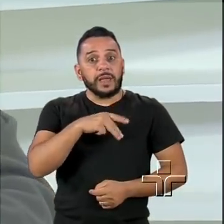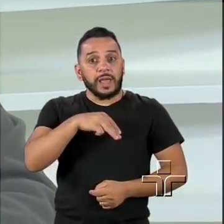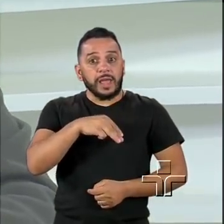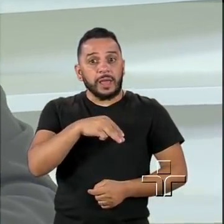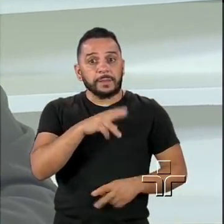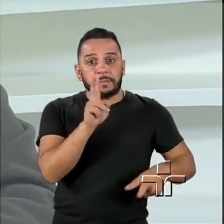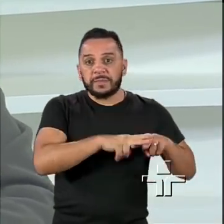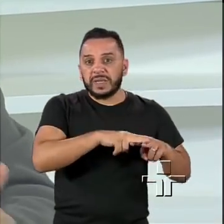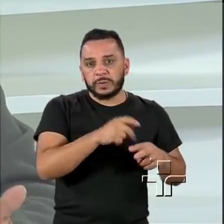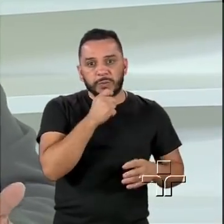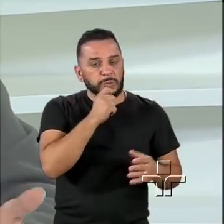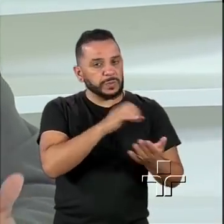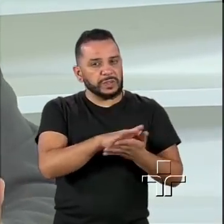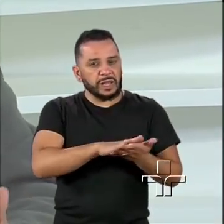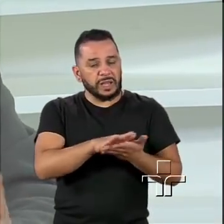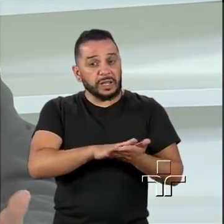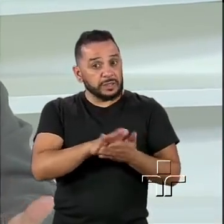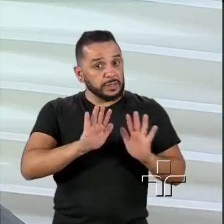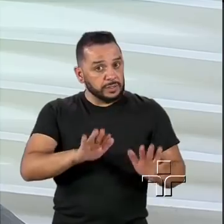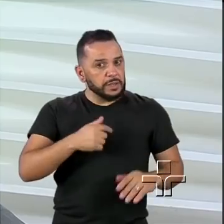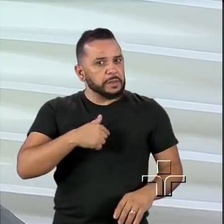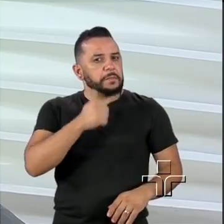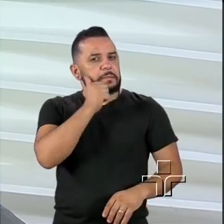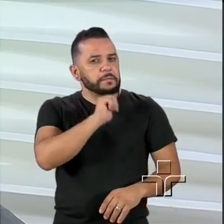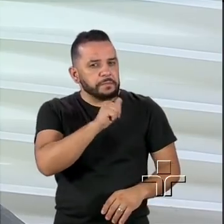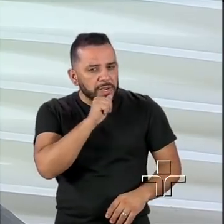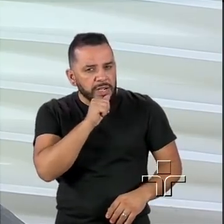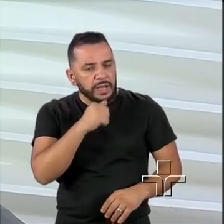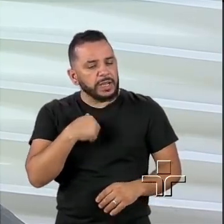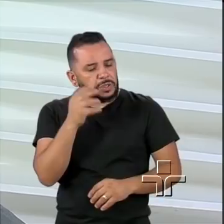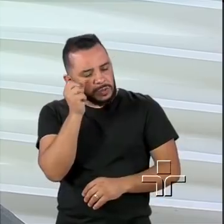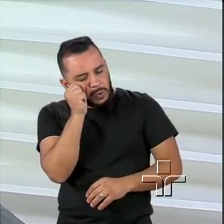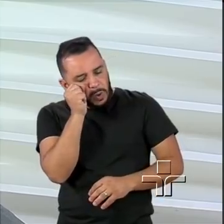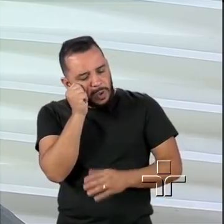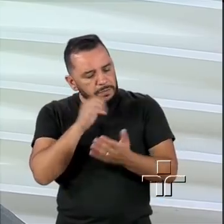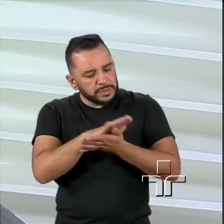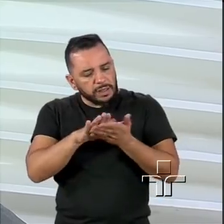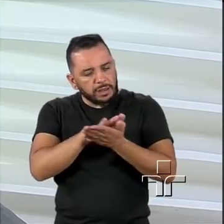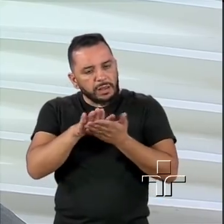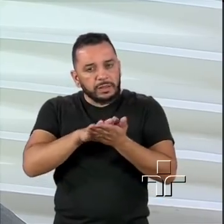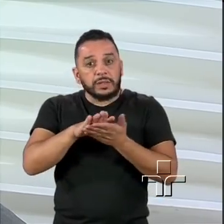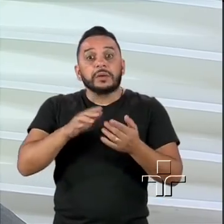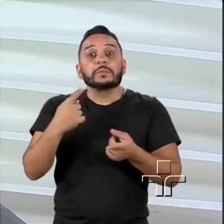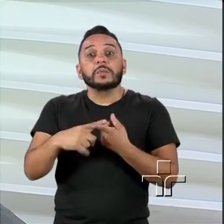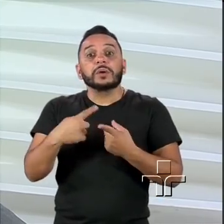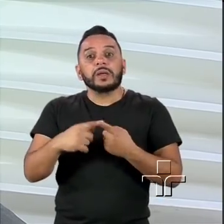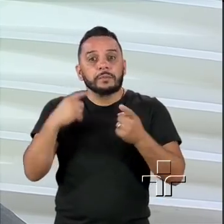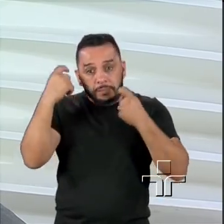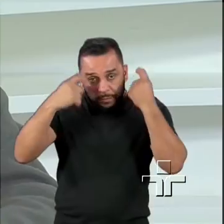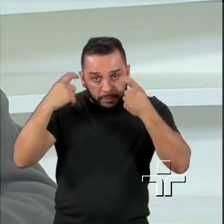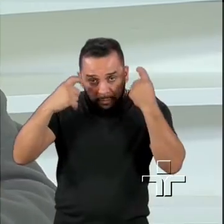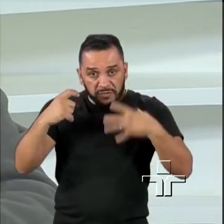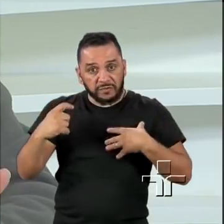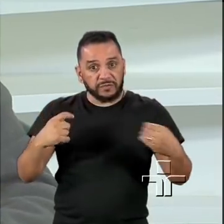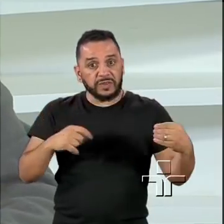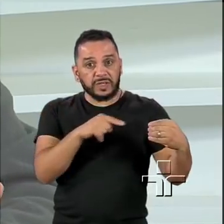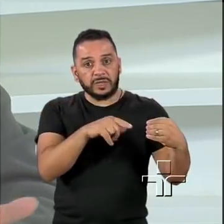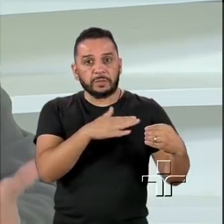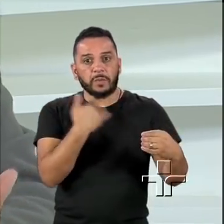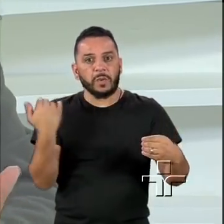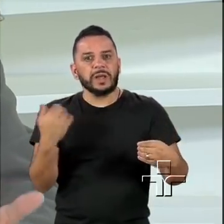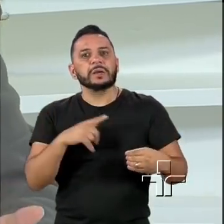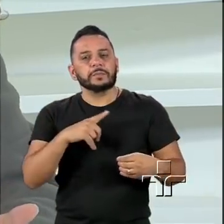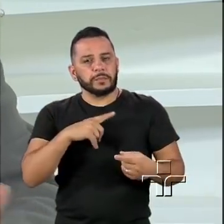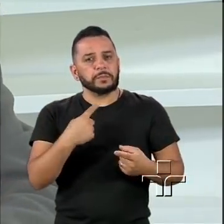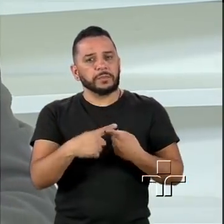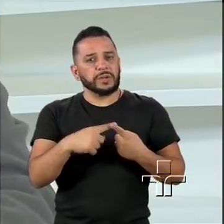mesmo falou, nenhuma mãe, em particular mãe negra, dorme enquanto o filho não chega, porque sabe as possibilidades da violência urbana